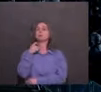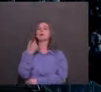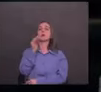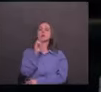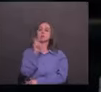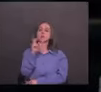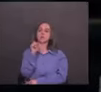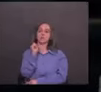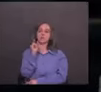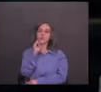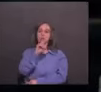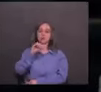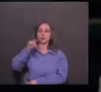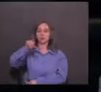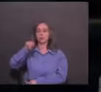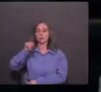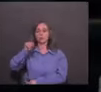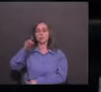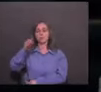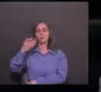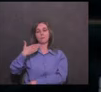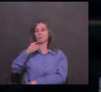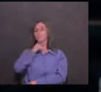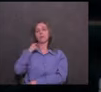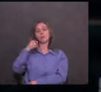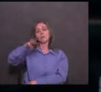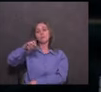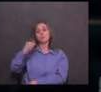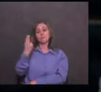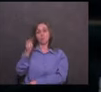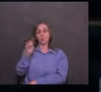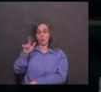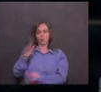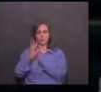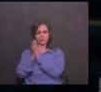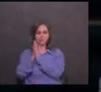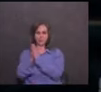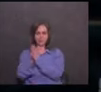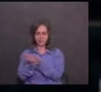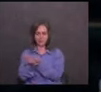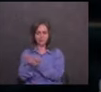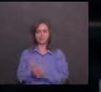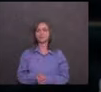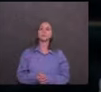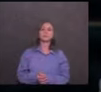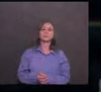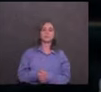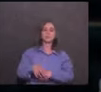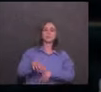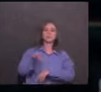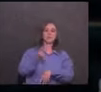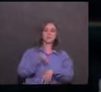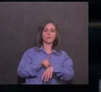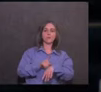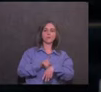Padre Manuel Henrique. Teremos às 3h30, na Capelinha das Aparições, a celebração da Mariana,